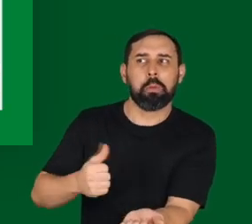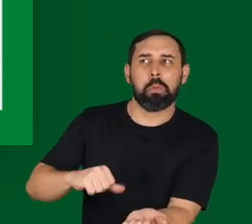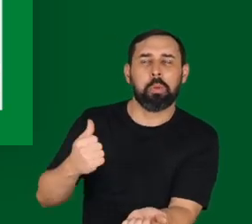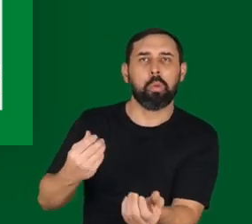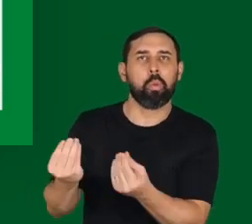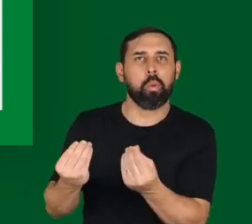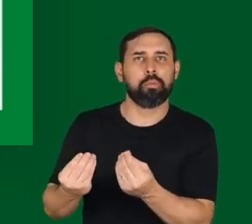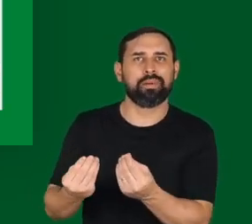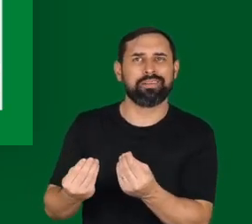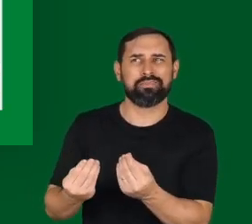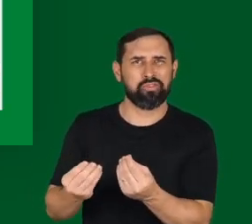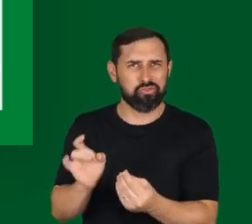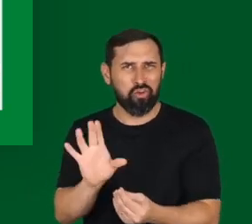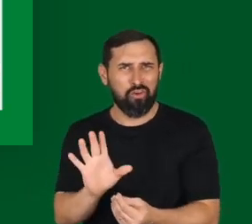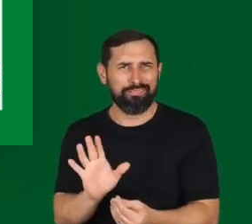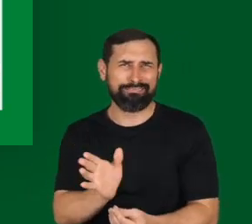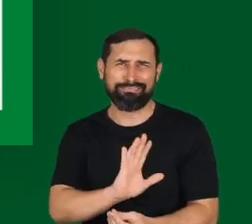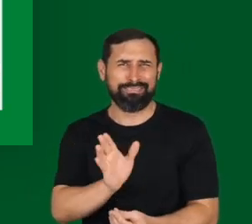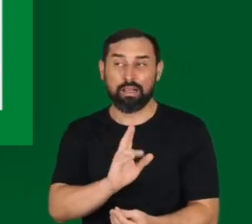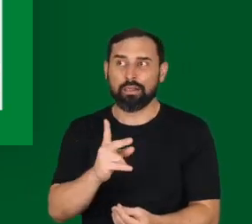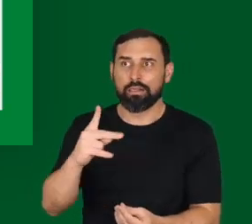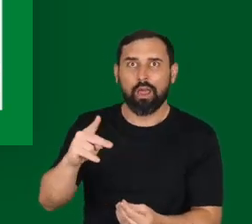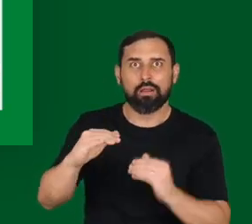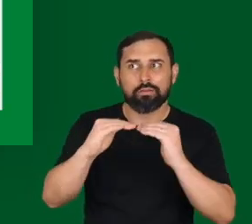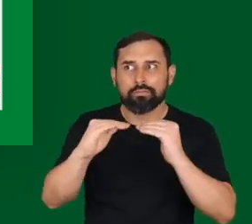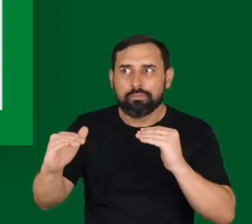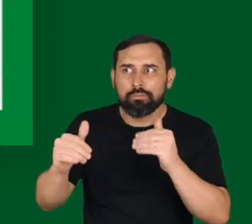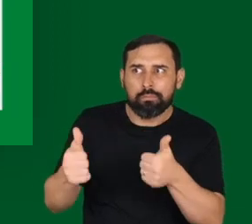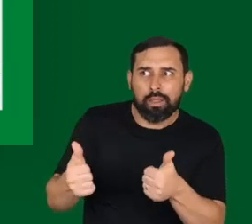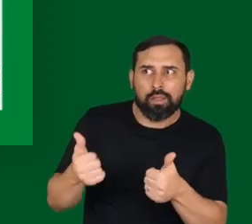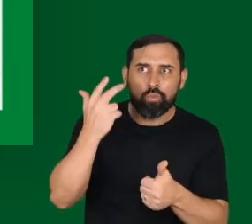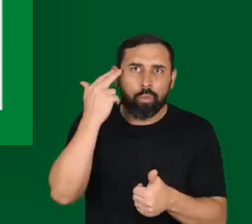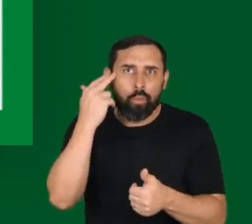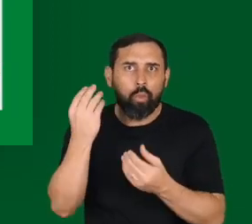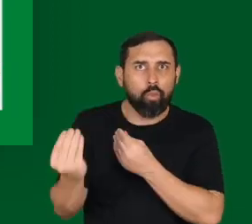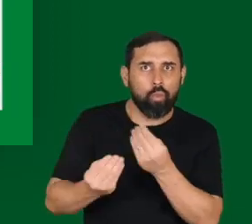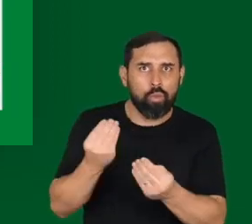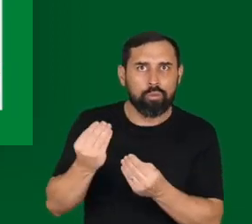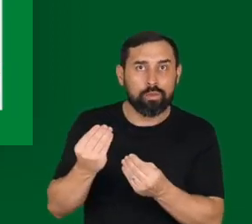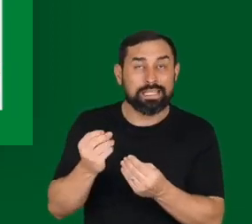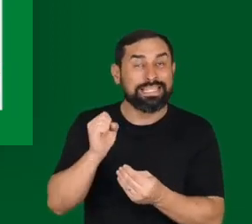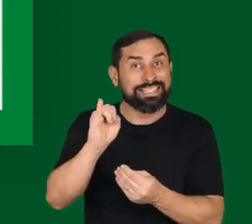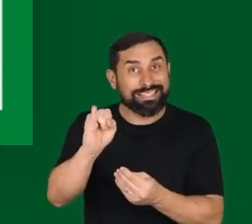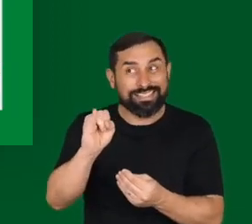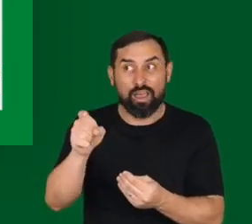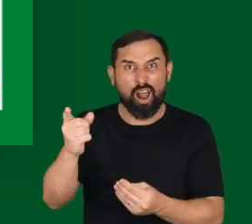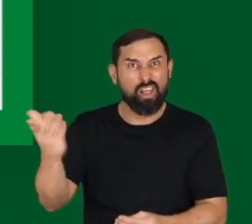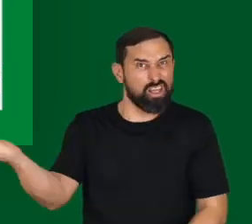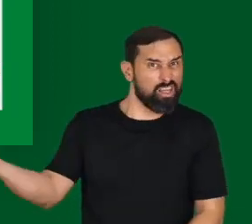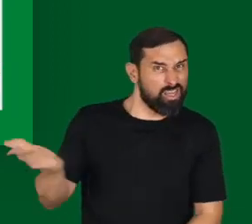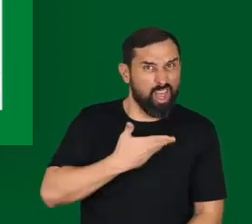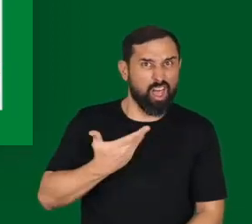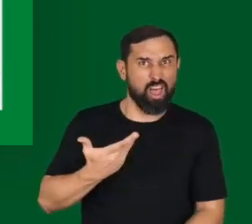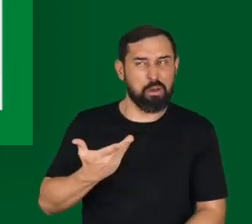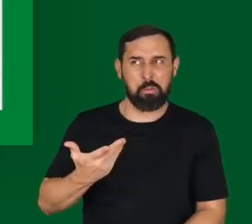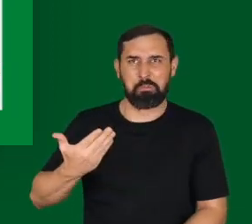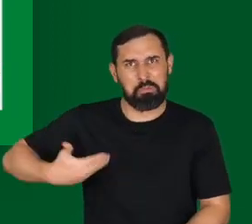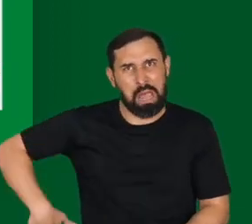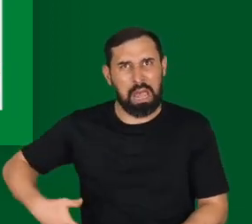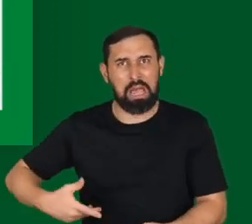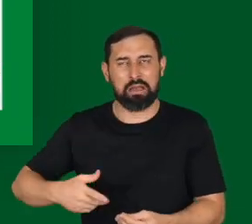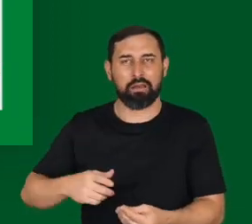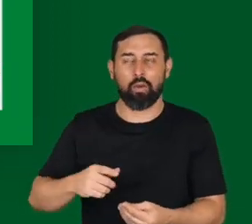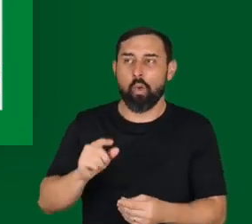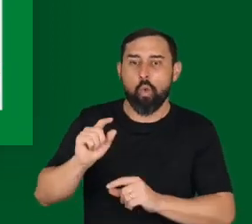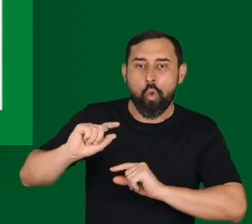tem pulso ou não tem pulso, é a qualidade desse pulso. E se tratando de trauma, a gente vai verificar o pulso periférico,